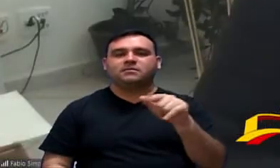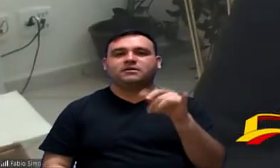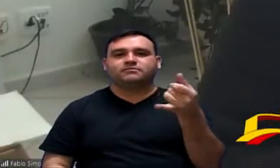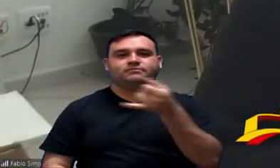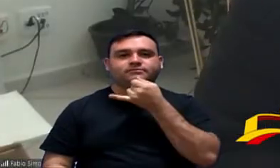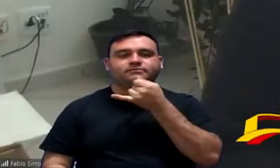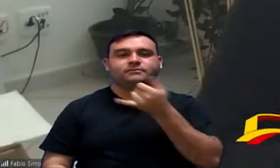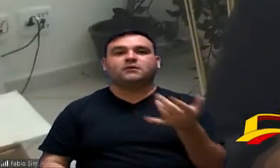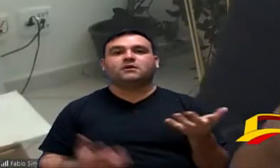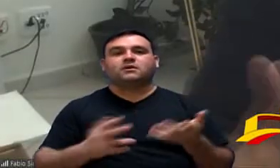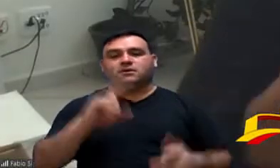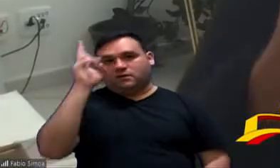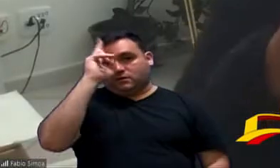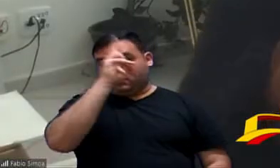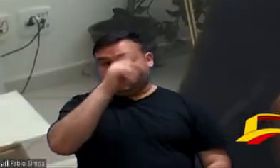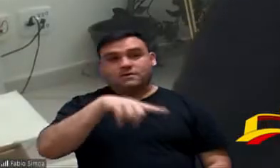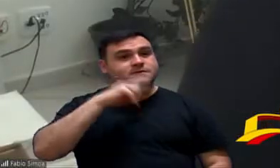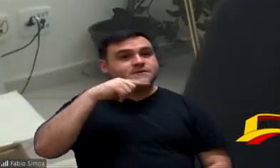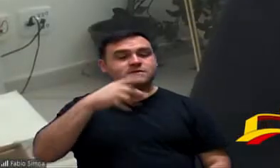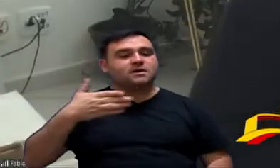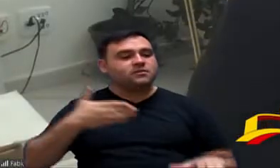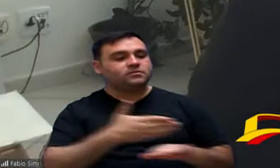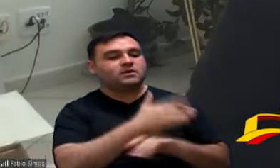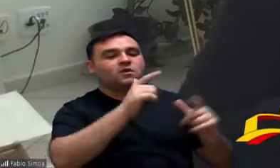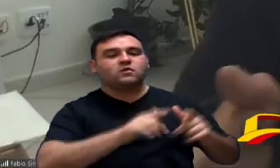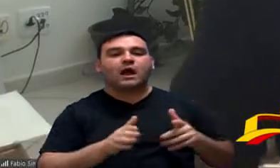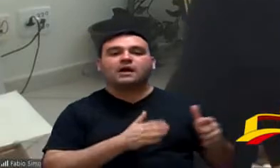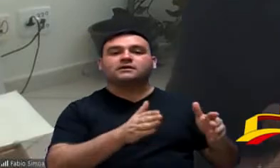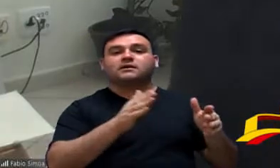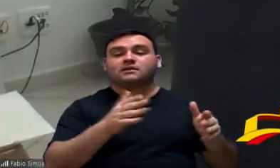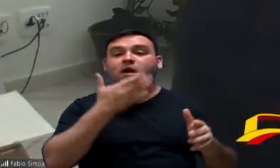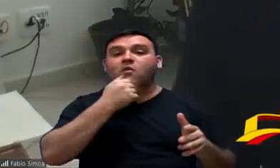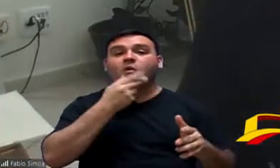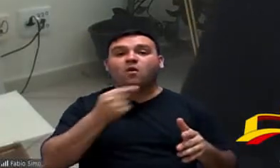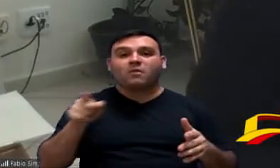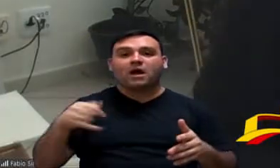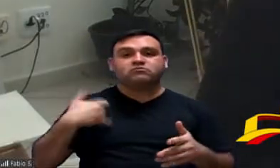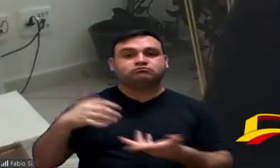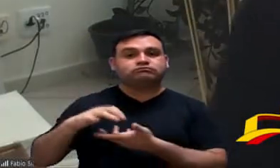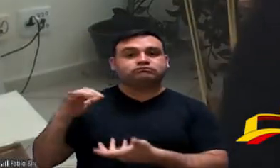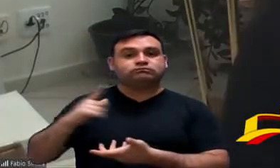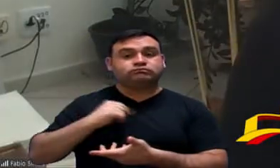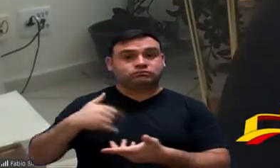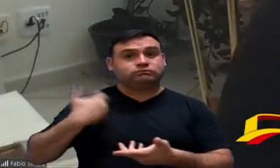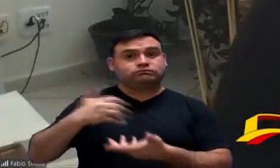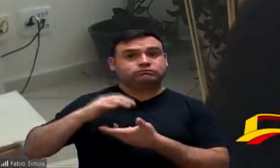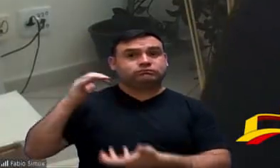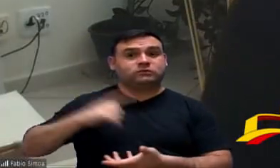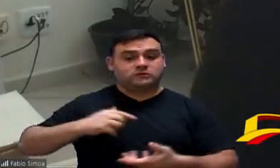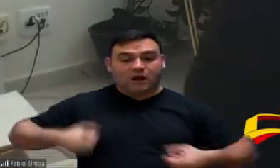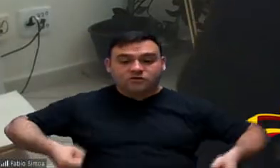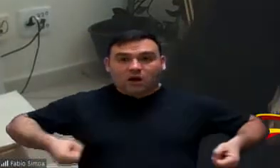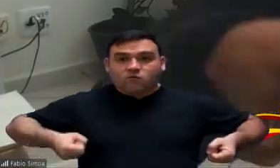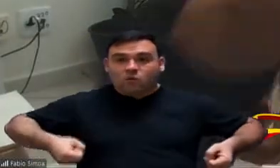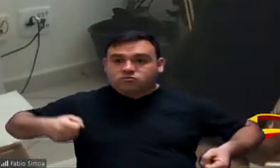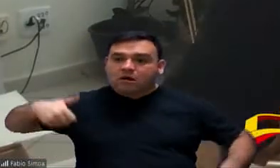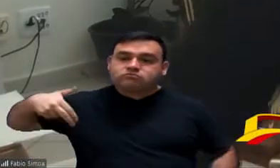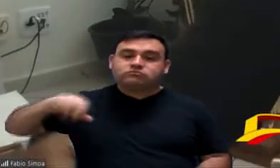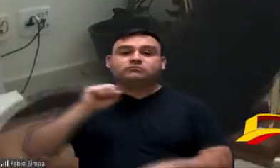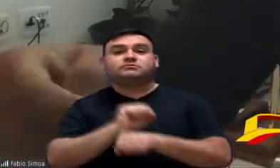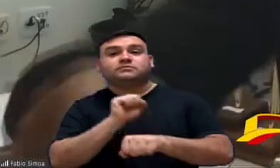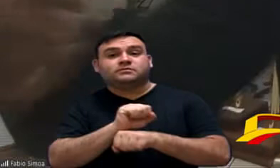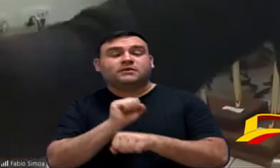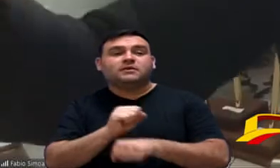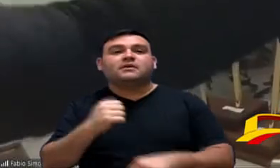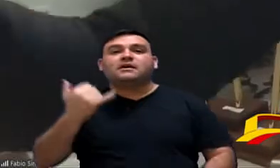Infelizmente, o Uber ele não conseguiu adentrar na estrada, deixou o senhor de idade com sacola, esperando.